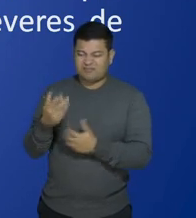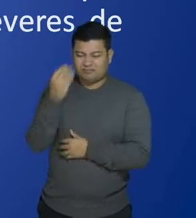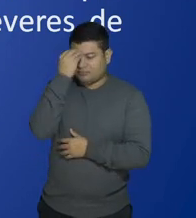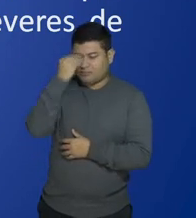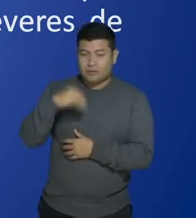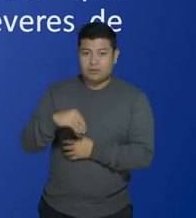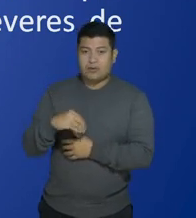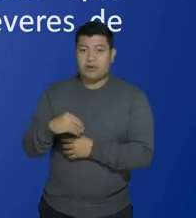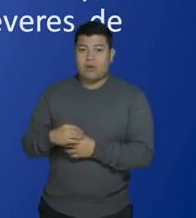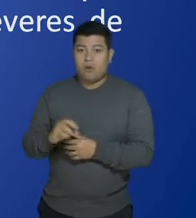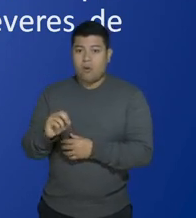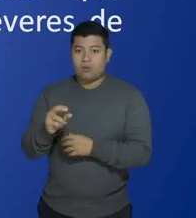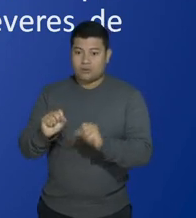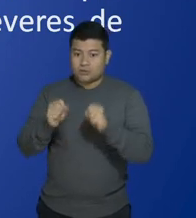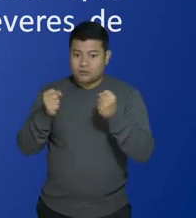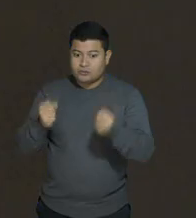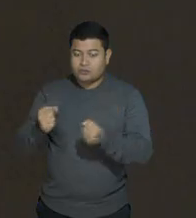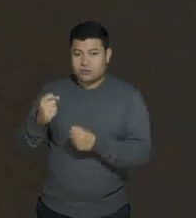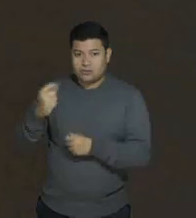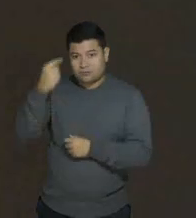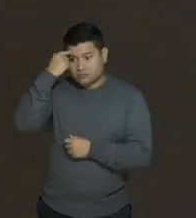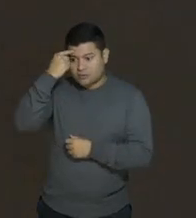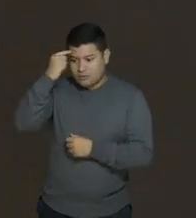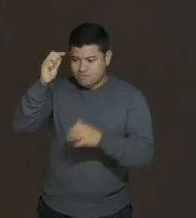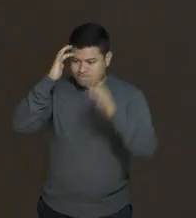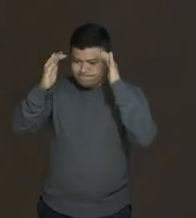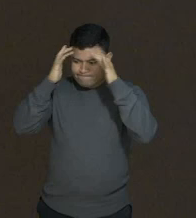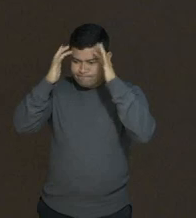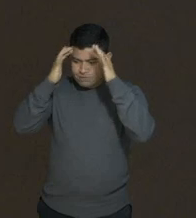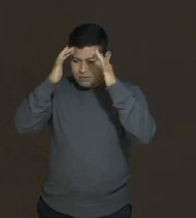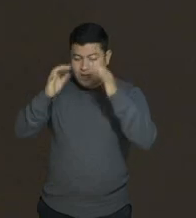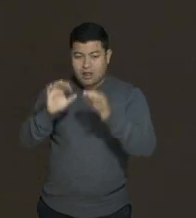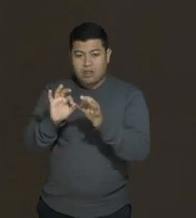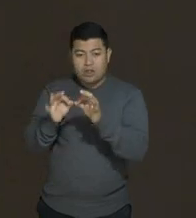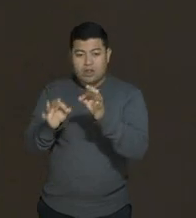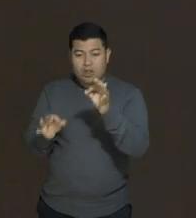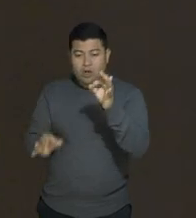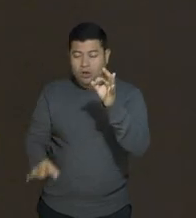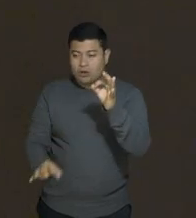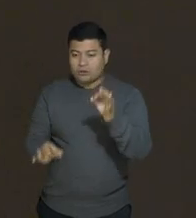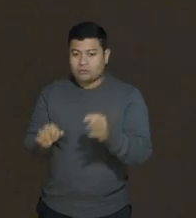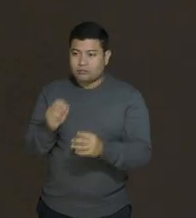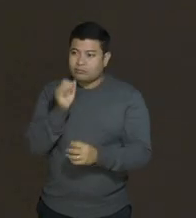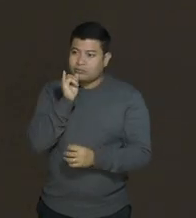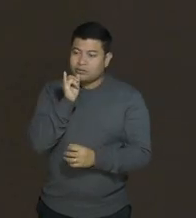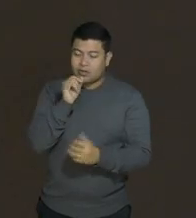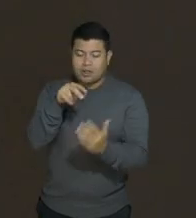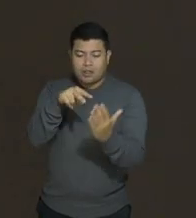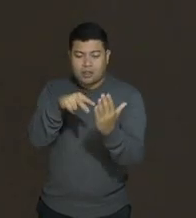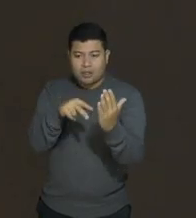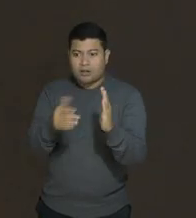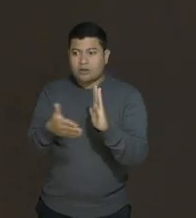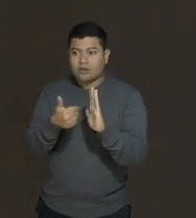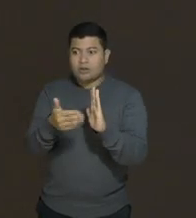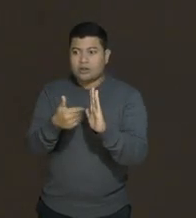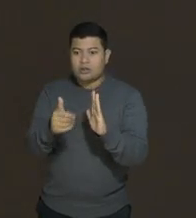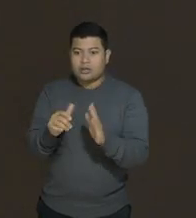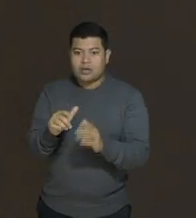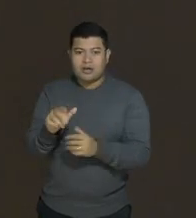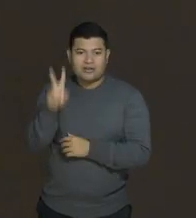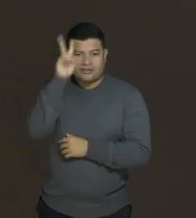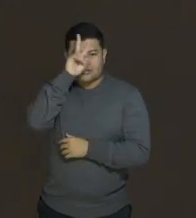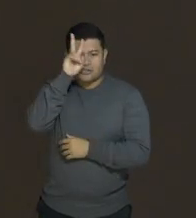esforço mental constante. Né? Uma coisa muito prolongada. Né? Ler um livro de história. Coisa